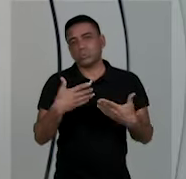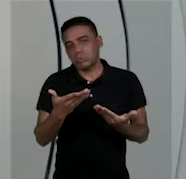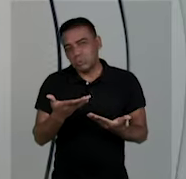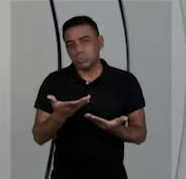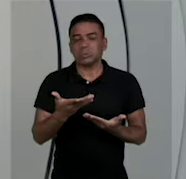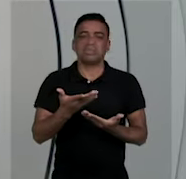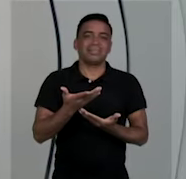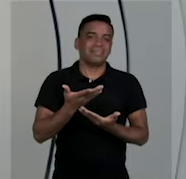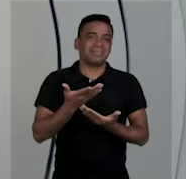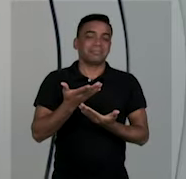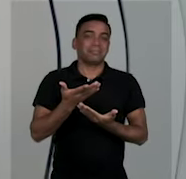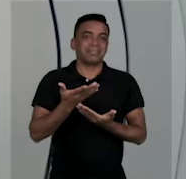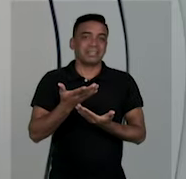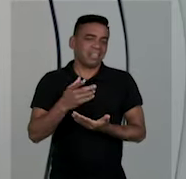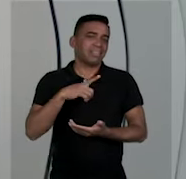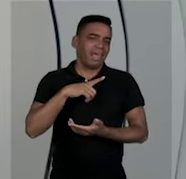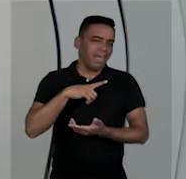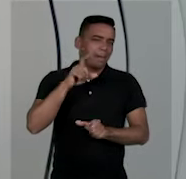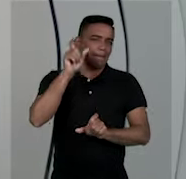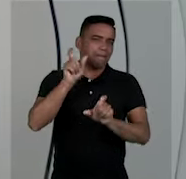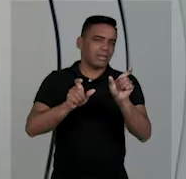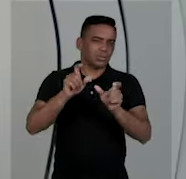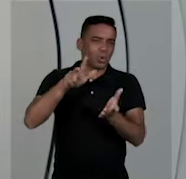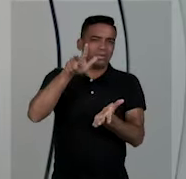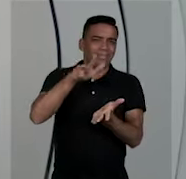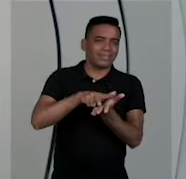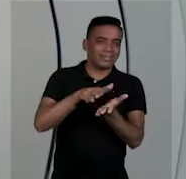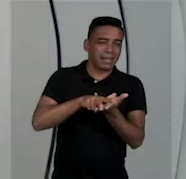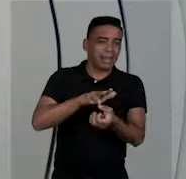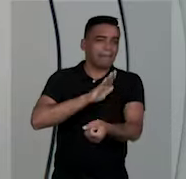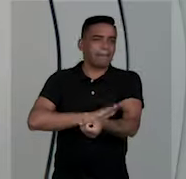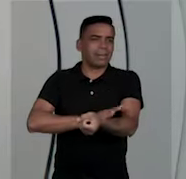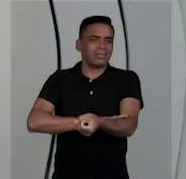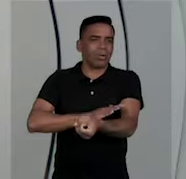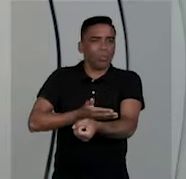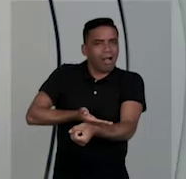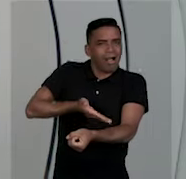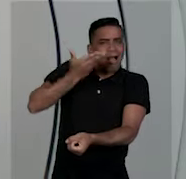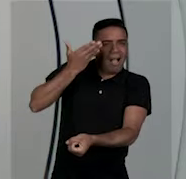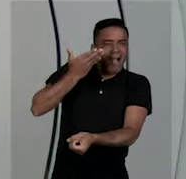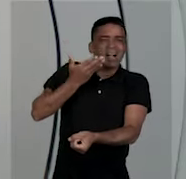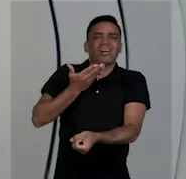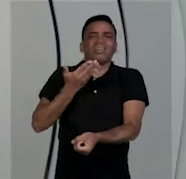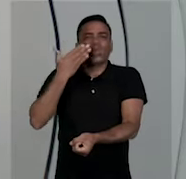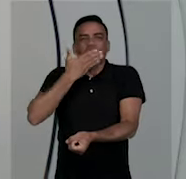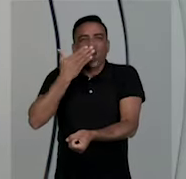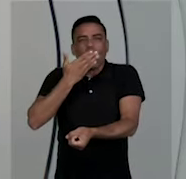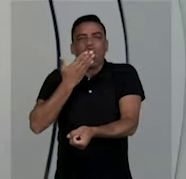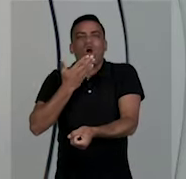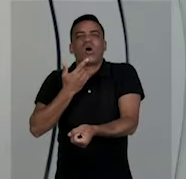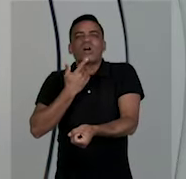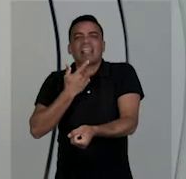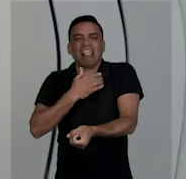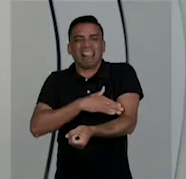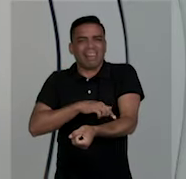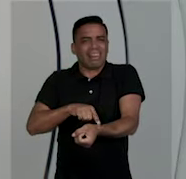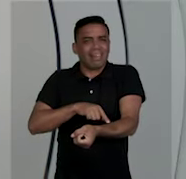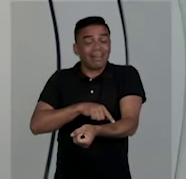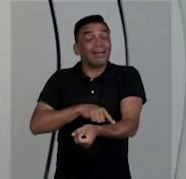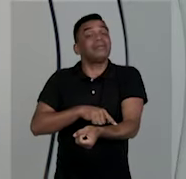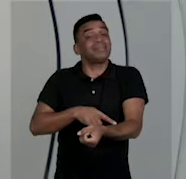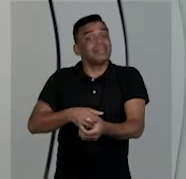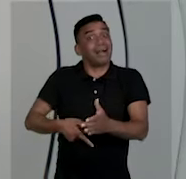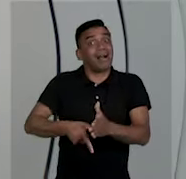casos a gente tem pacientes com hipertensão, pressão alta, diabetes. Nesses casos, às vezes, a gente precisa antecipar o